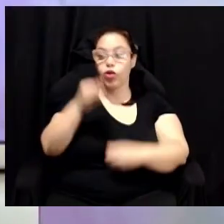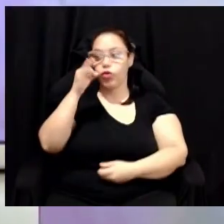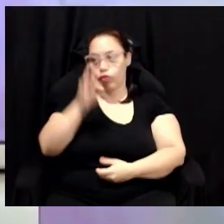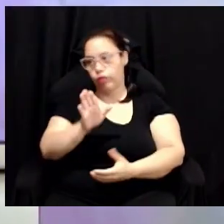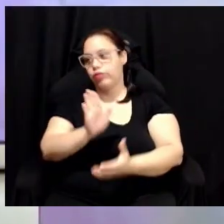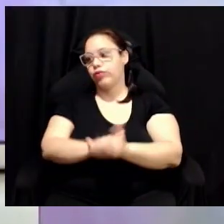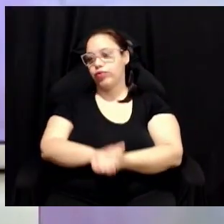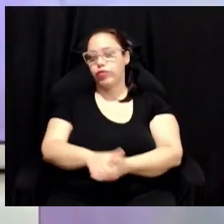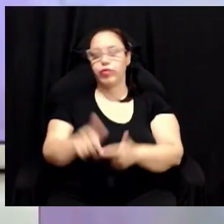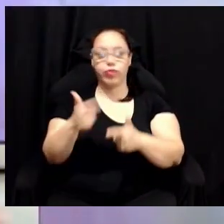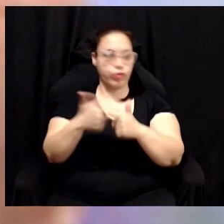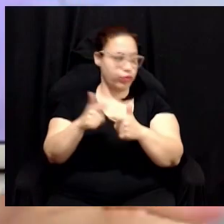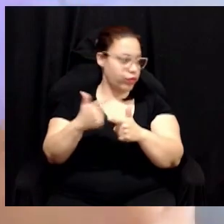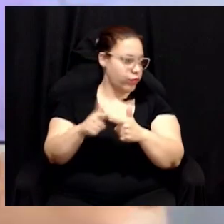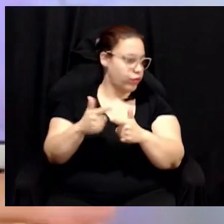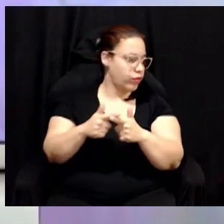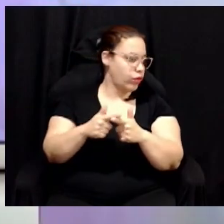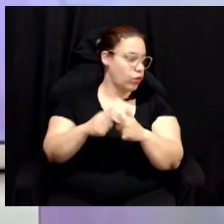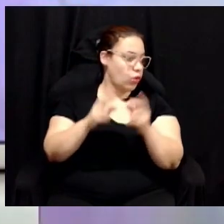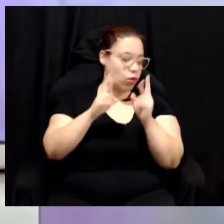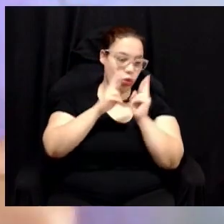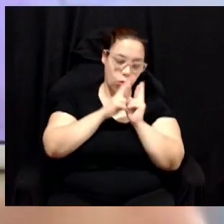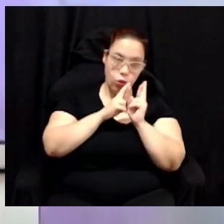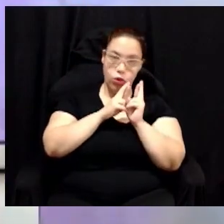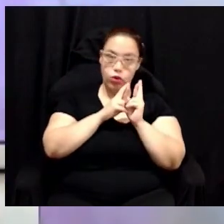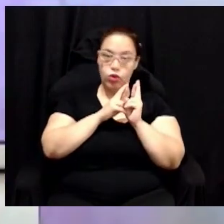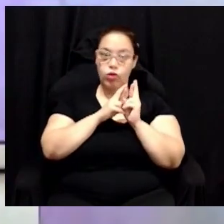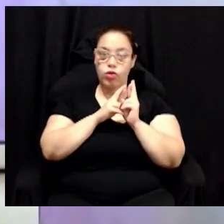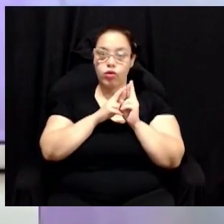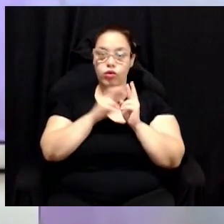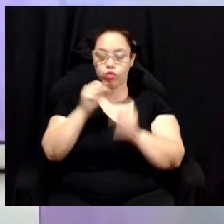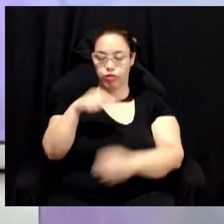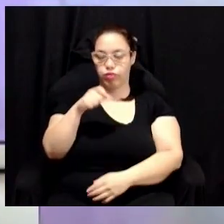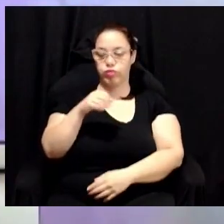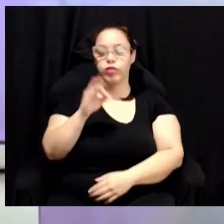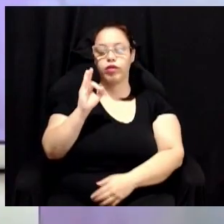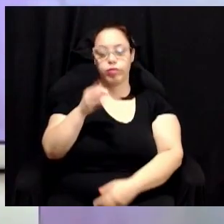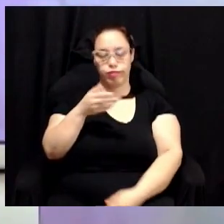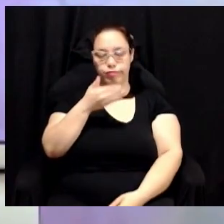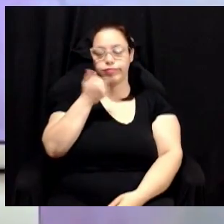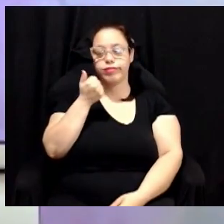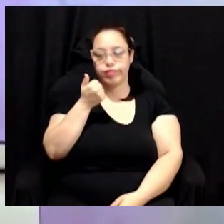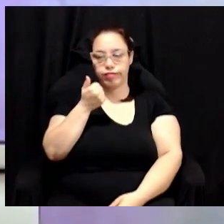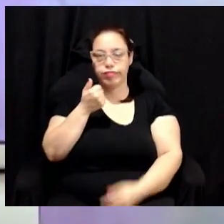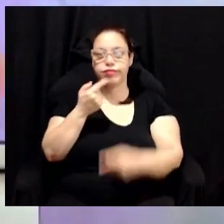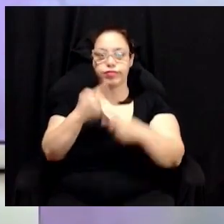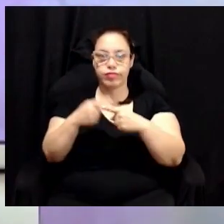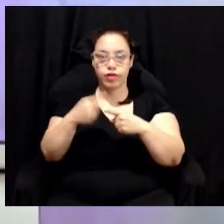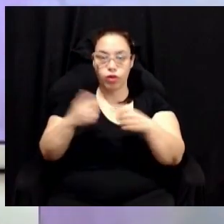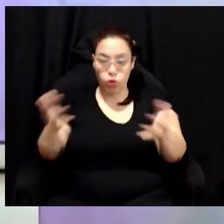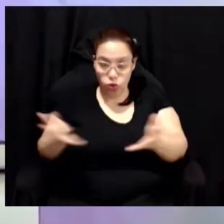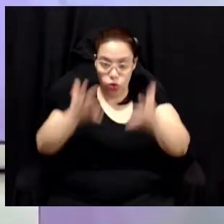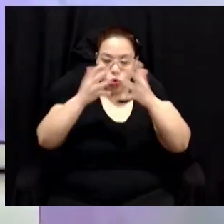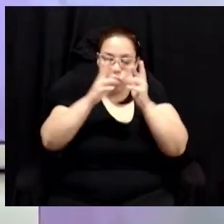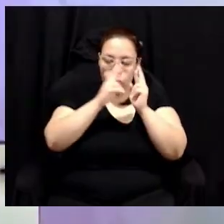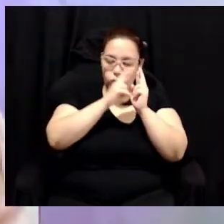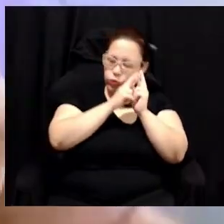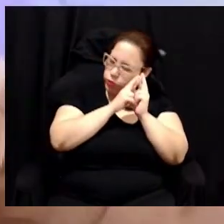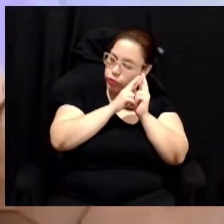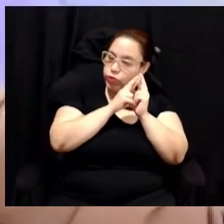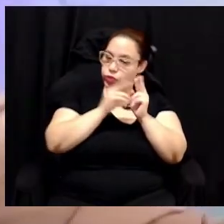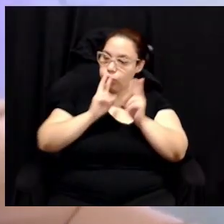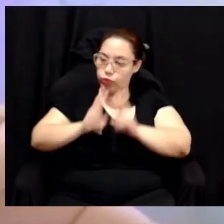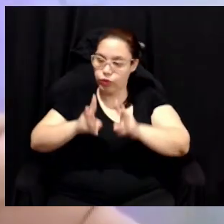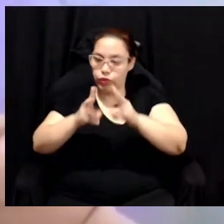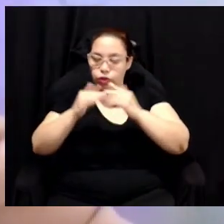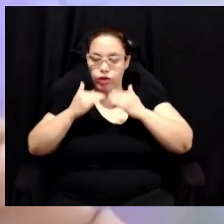resolver. Se o seu problema é manter o sono, porque tem mulher que tem aquele sono pingadinho, vai resolver também. Então, porque ele induz ao sono e ele mantém